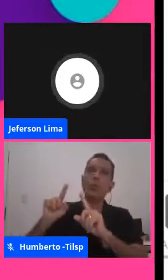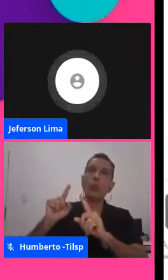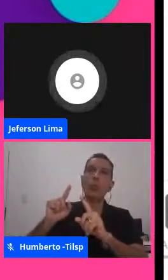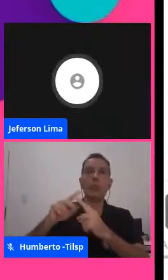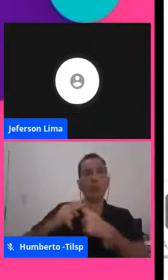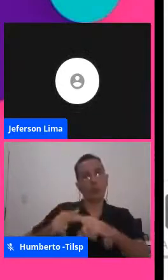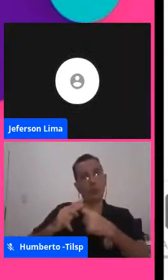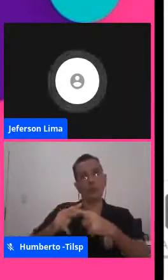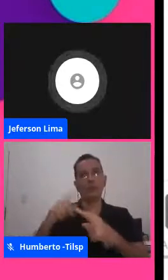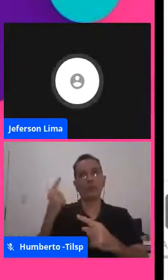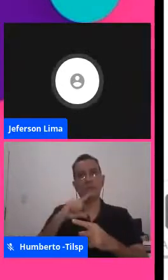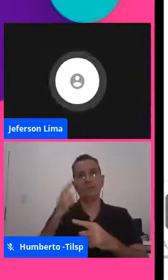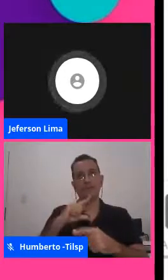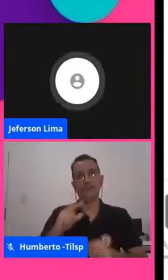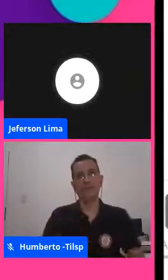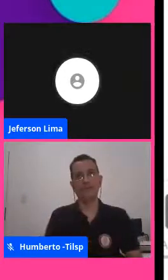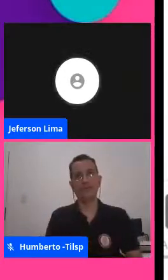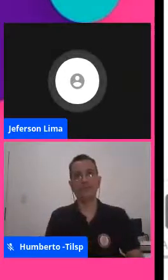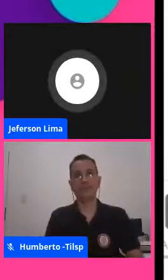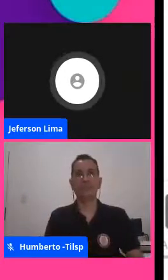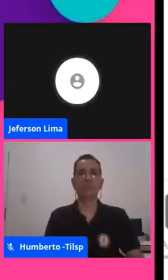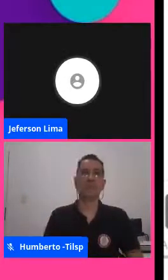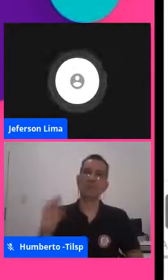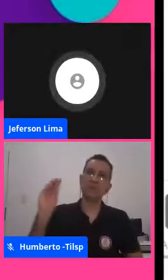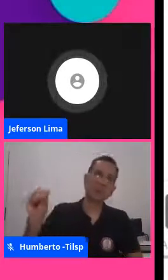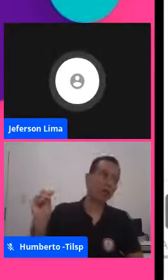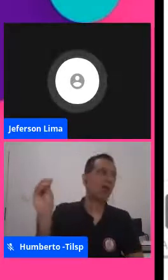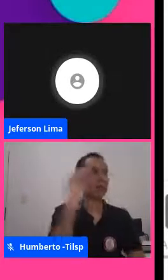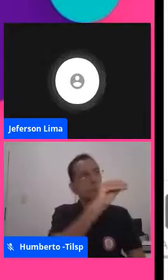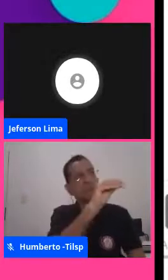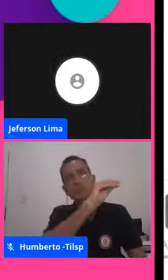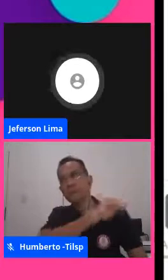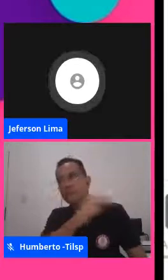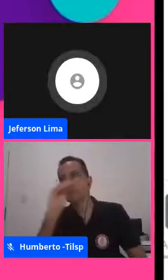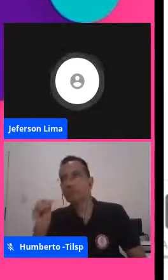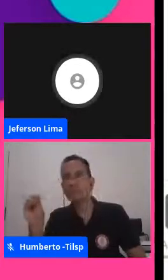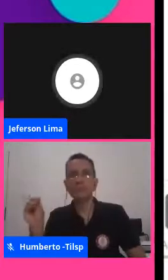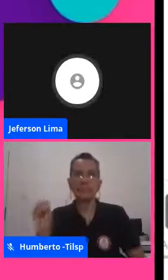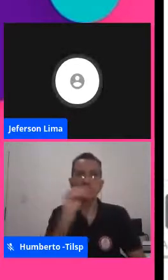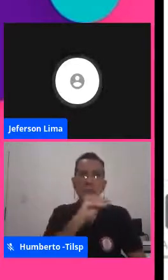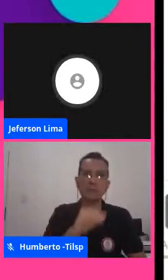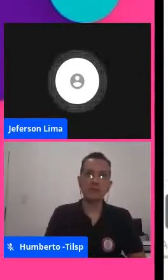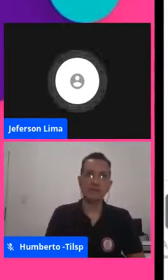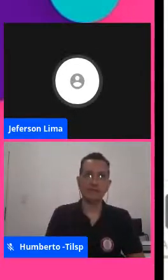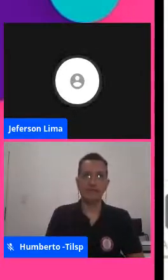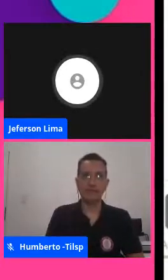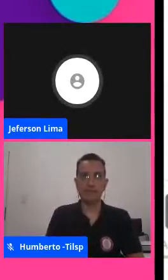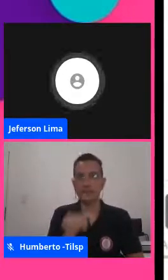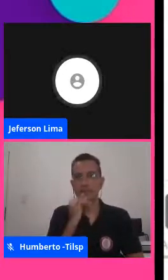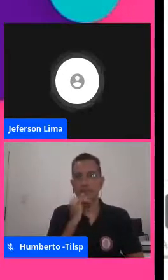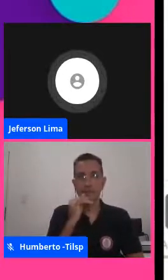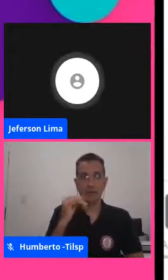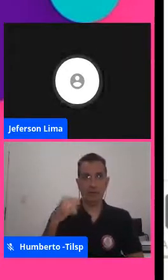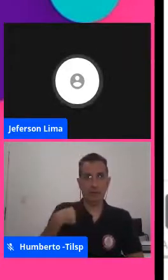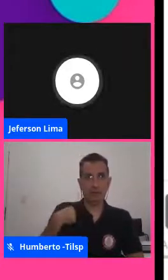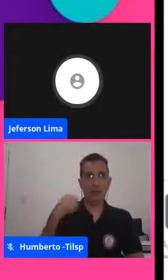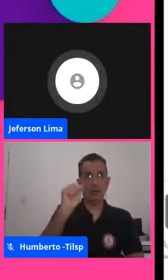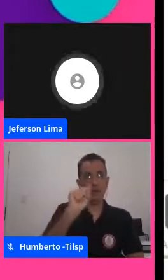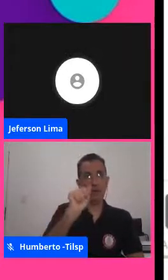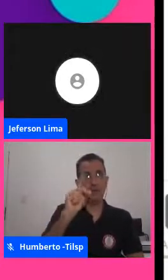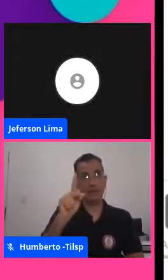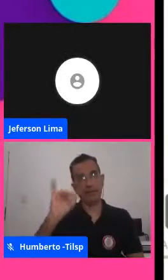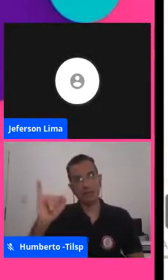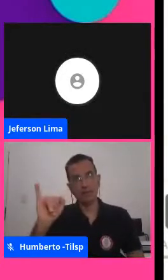dado por um lado, né, joga no outro e por aí vai. Será que a minha API ela realmente tem a permissão de gravar? Será que o meu usuário ela tem permissão de